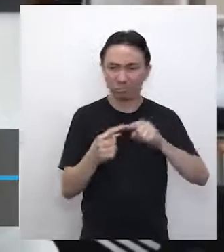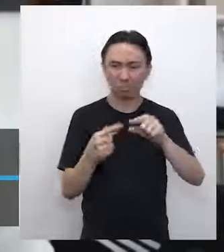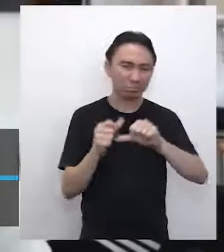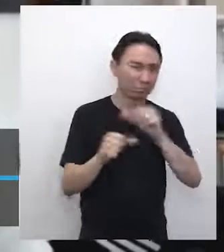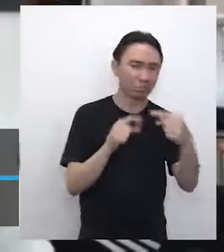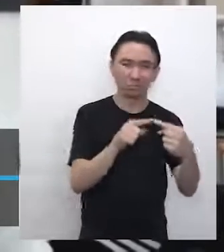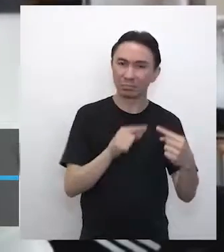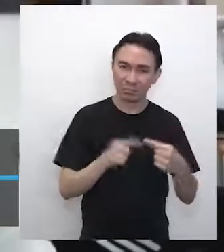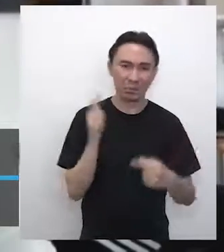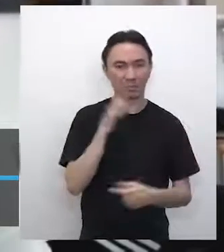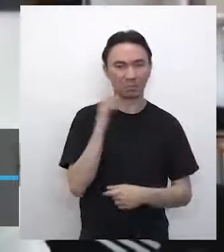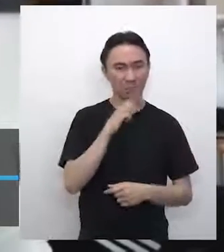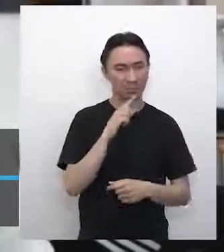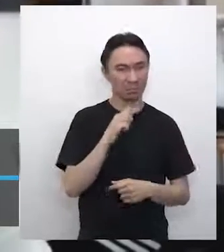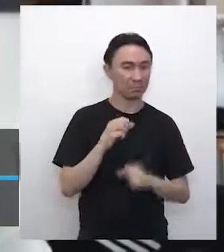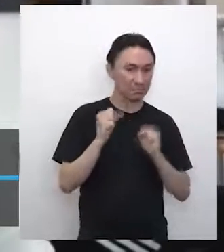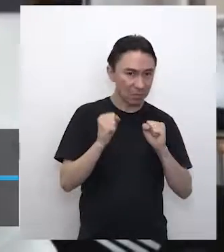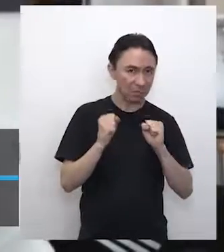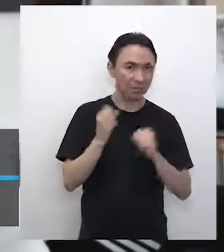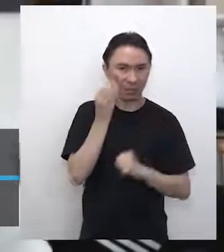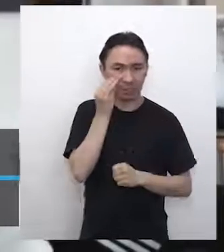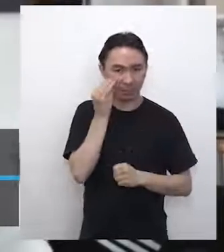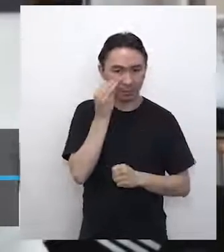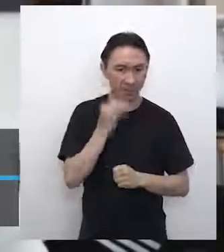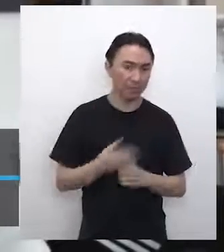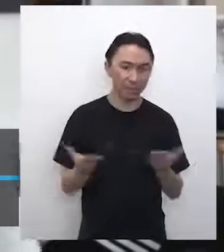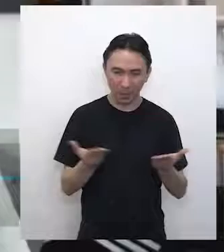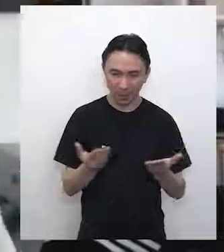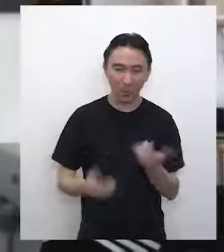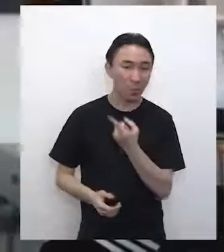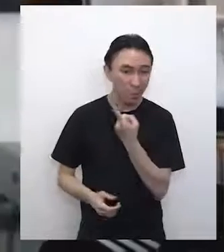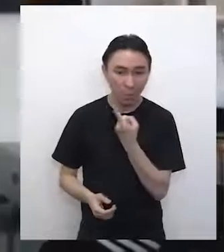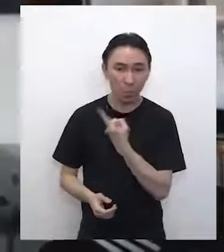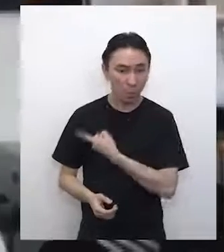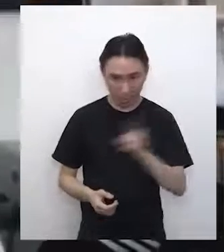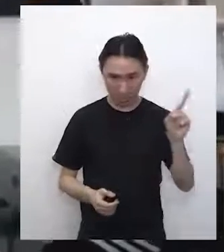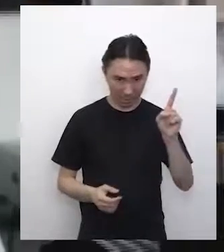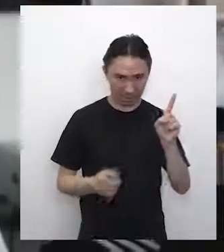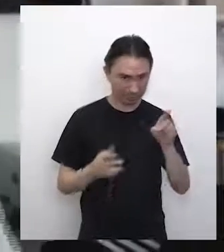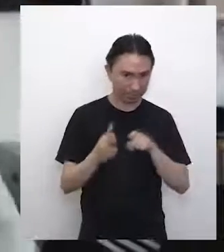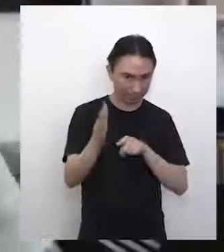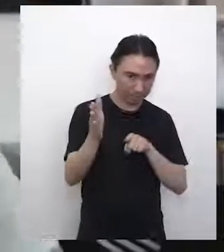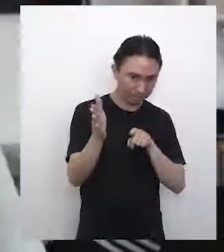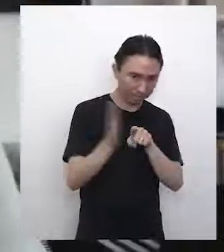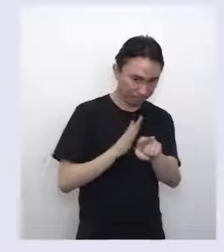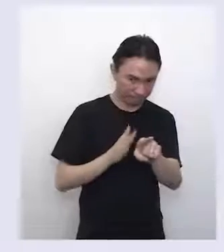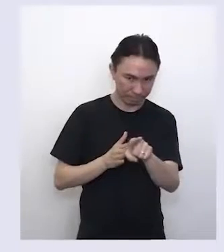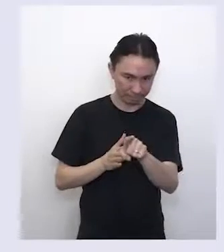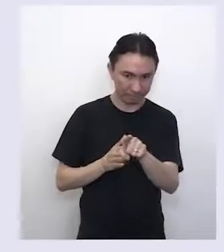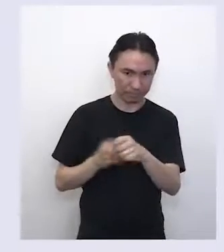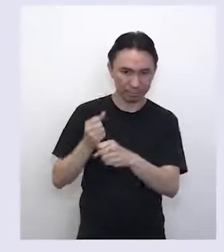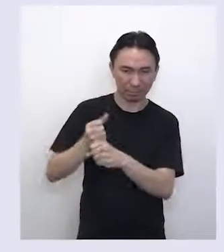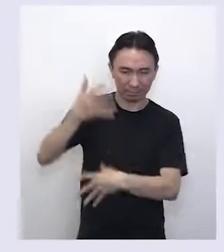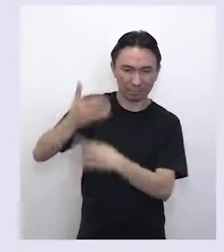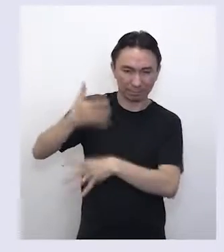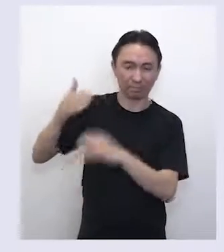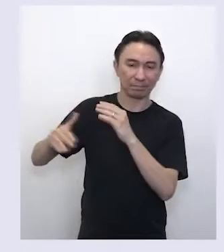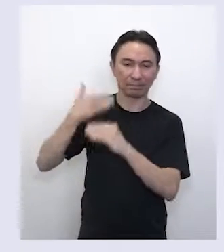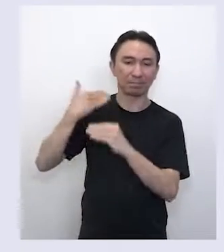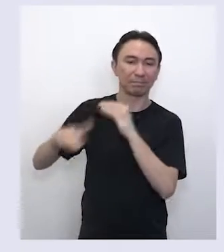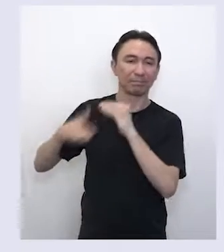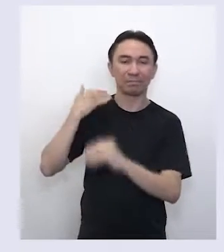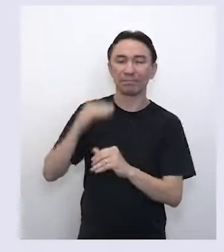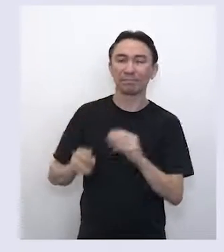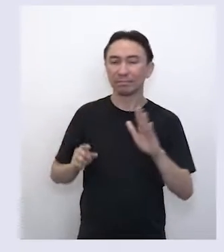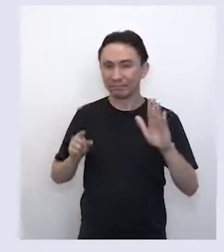lá. Voltando, então, para a última interação da nossa aula, eu quero saber de vocês quais são,